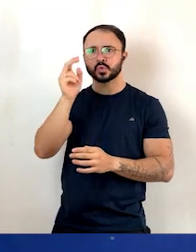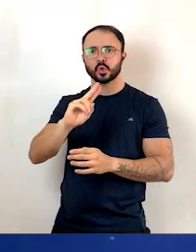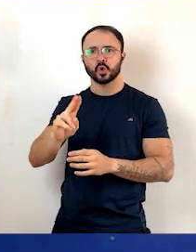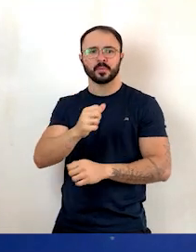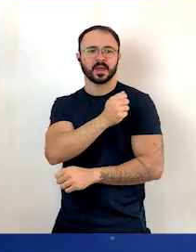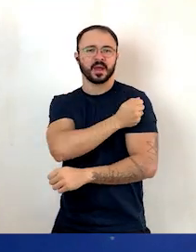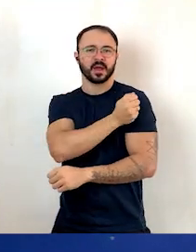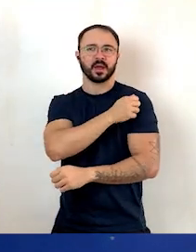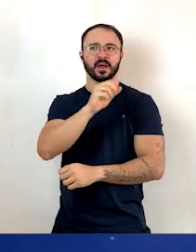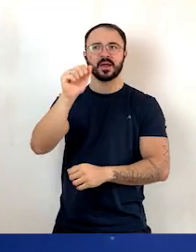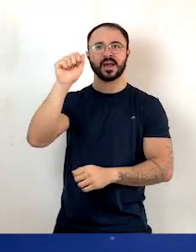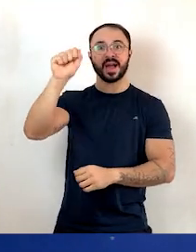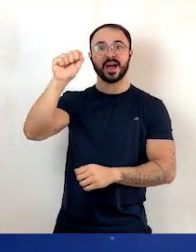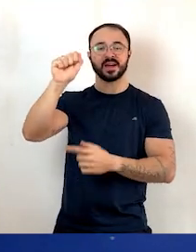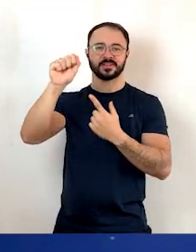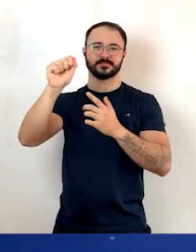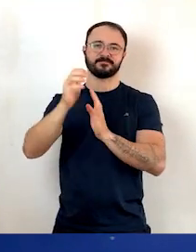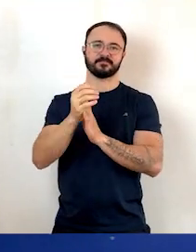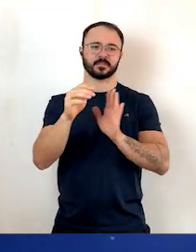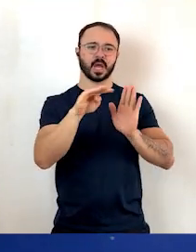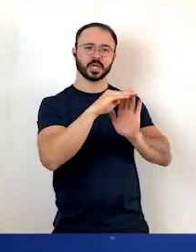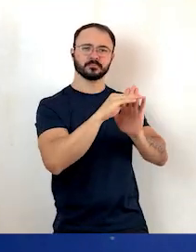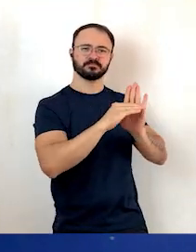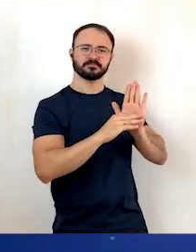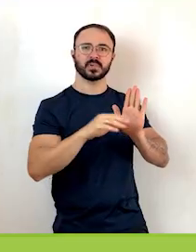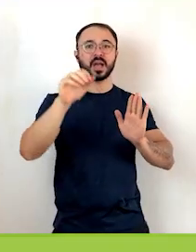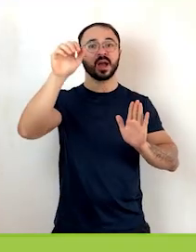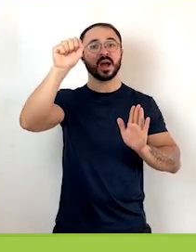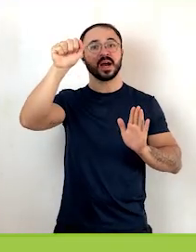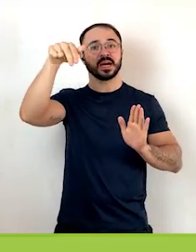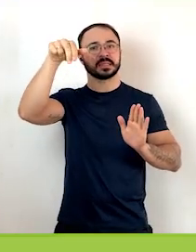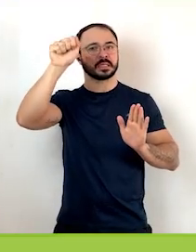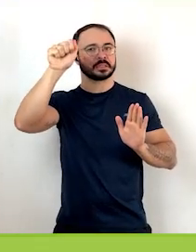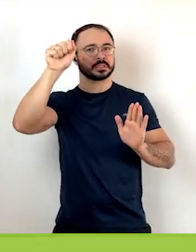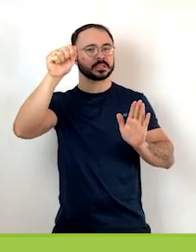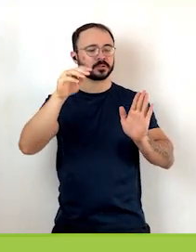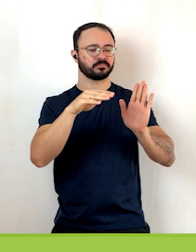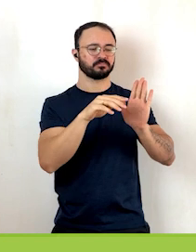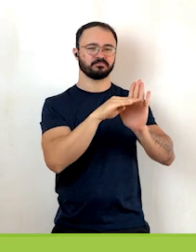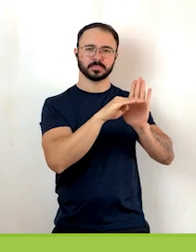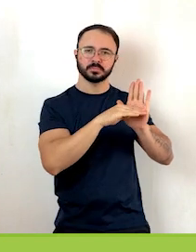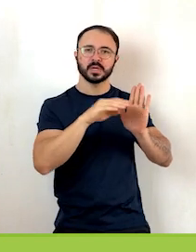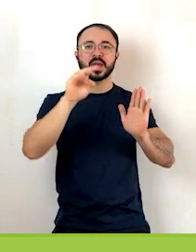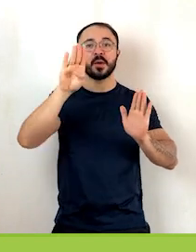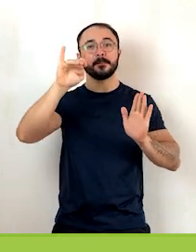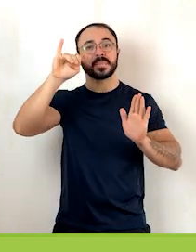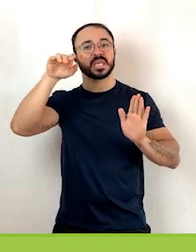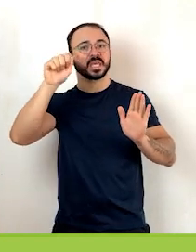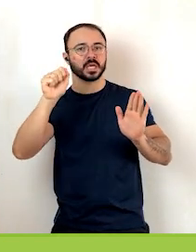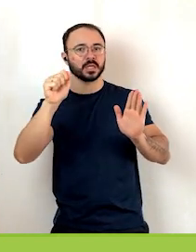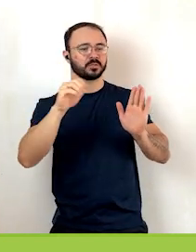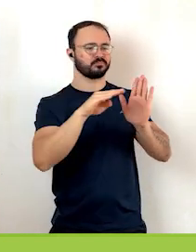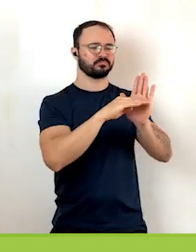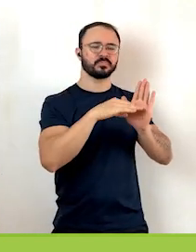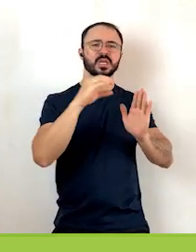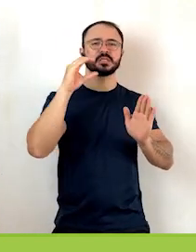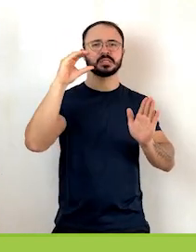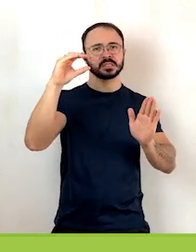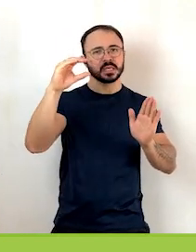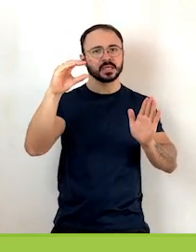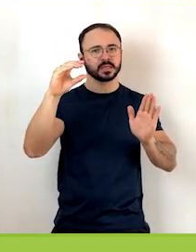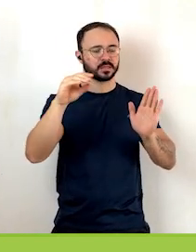algum aluno com a letra A aqui nessa lista nós temos a Ana a letra A Bia com a letra b